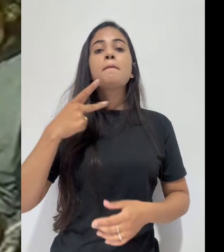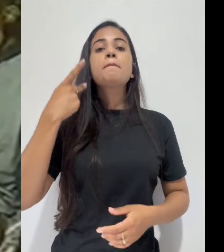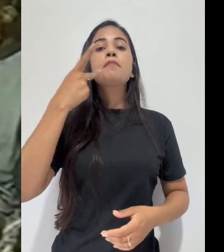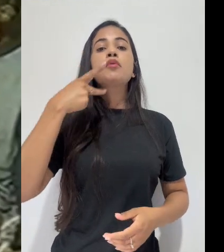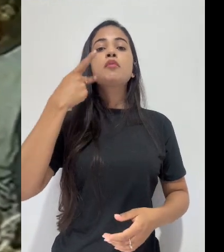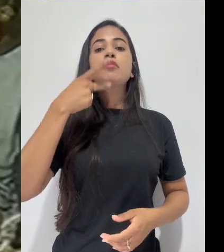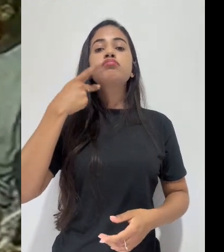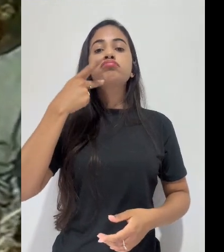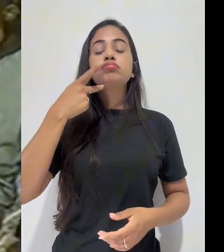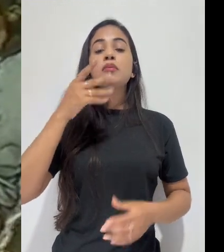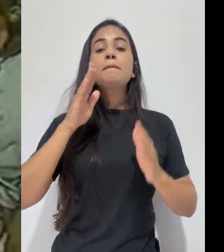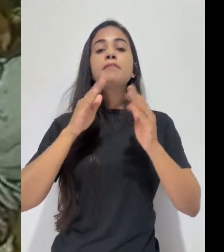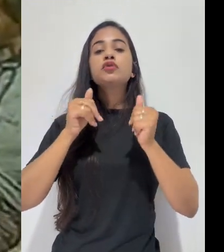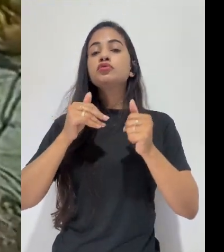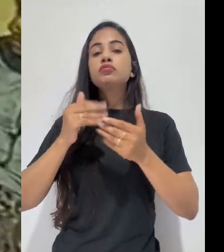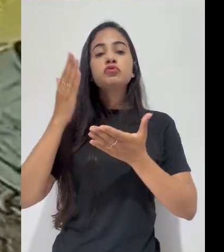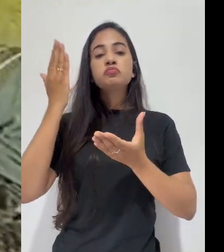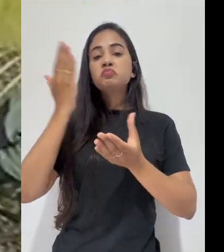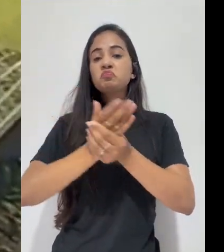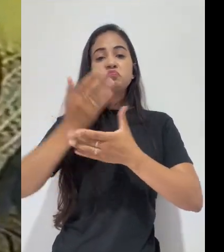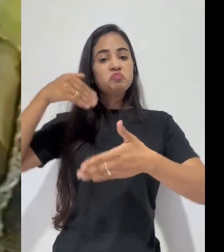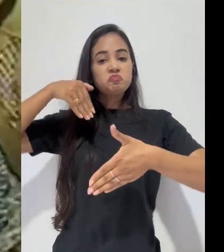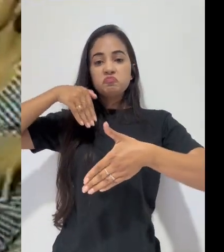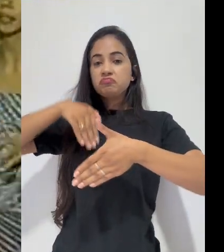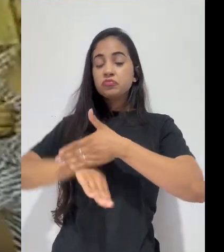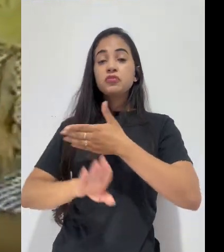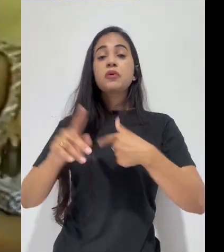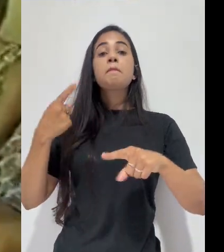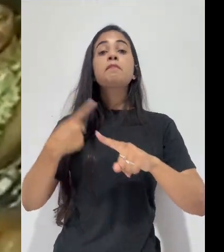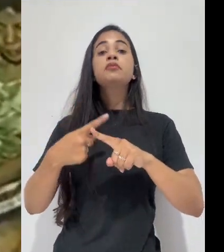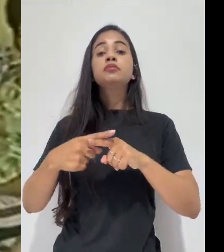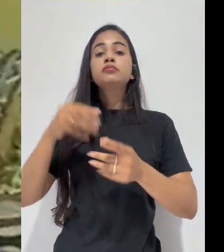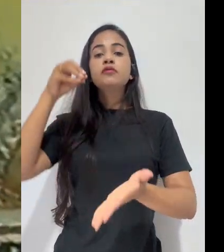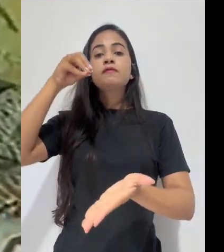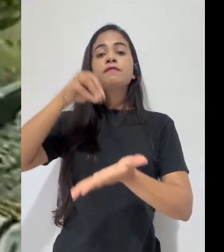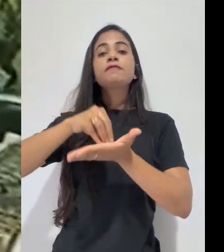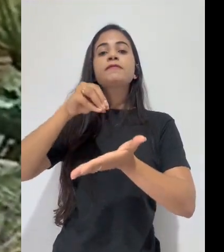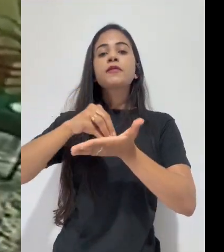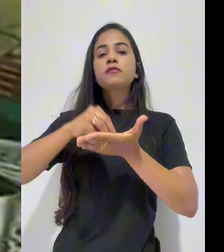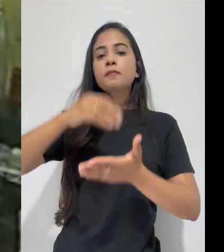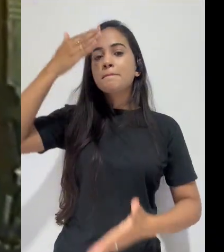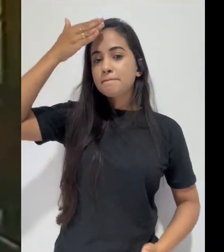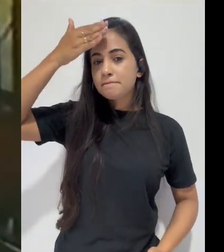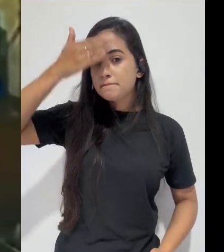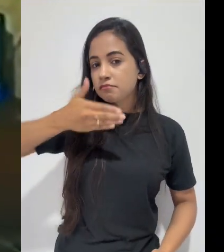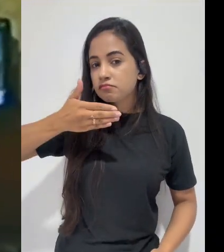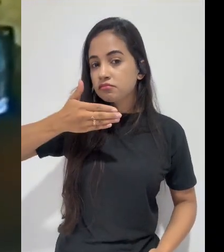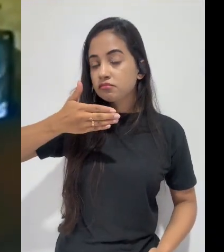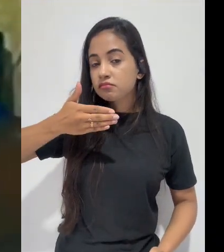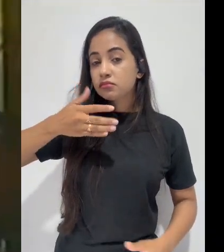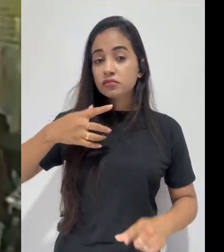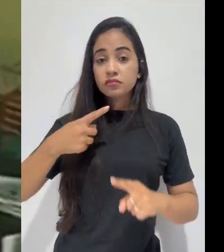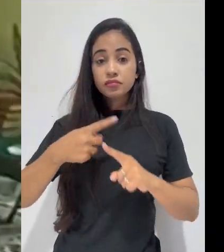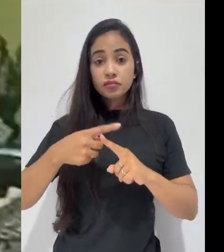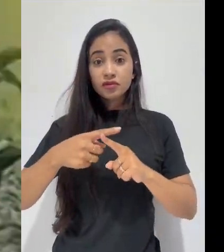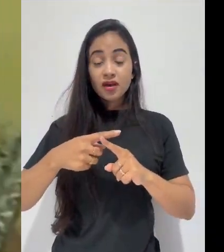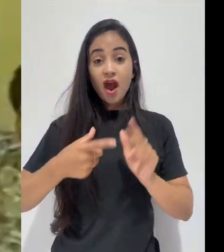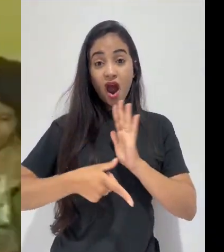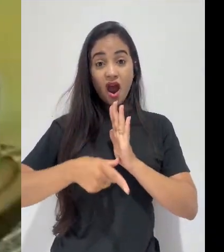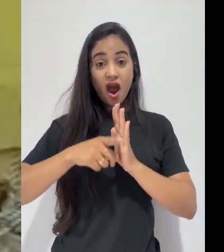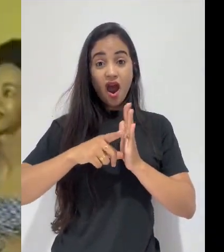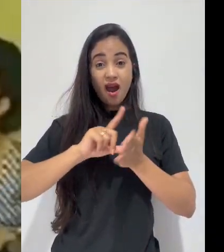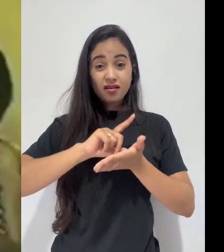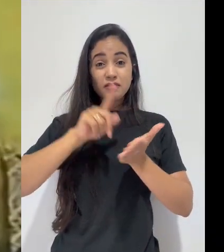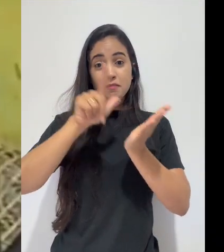porque o promotor público pediu o arquivamento do inquérito por entender que faltavam provas para o oferecimento da denúncia, uma vez que a